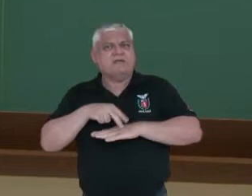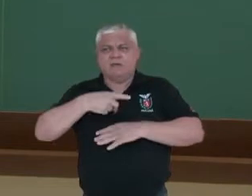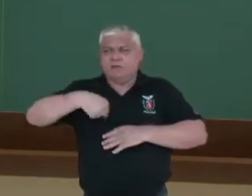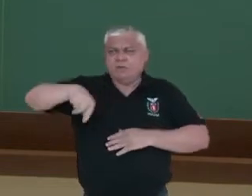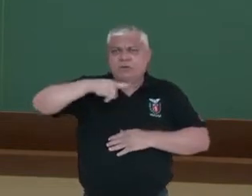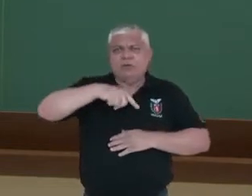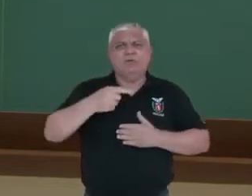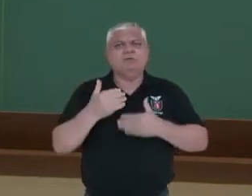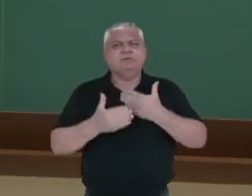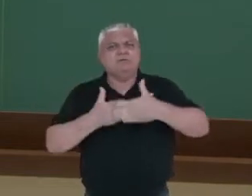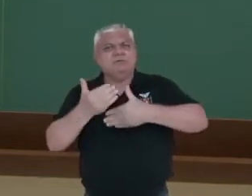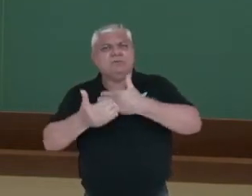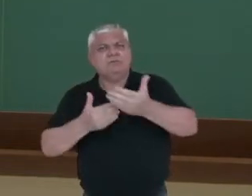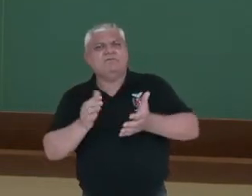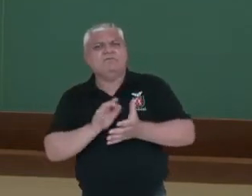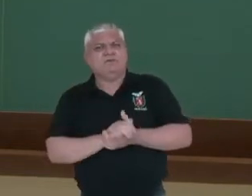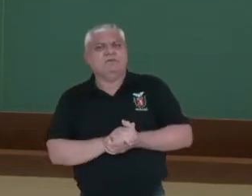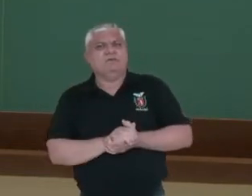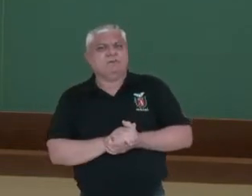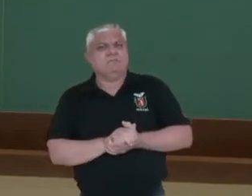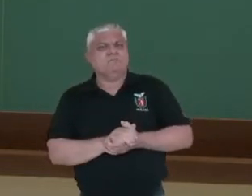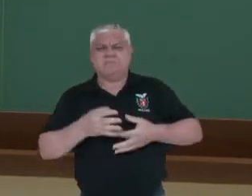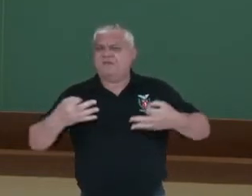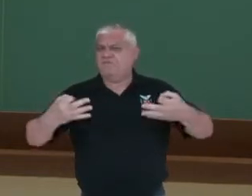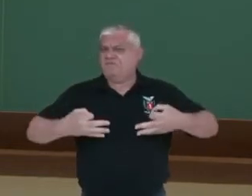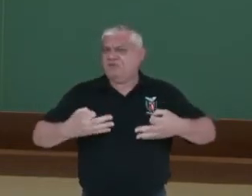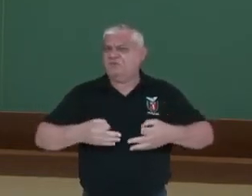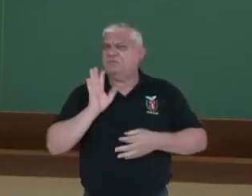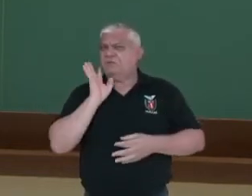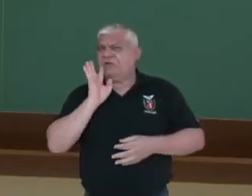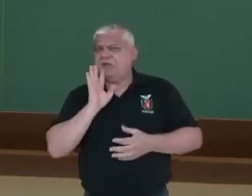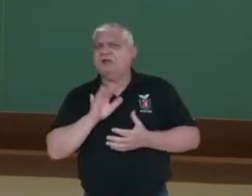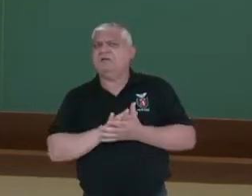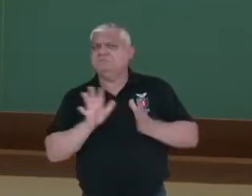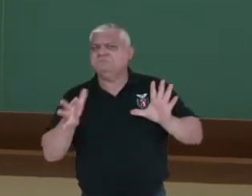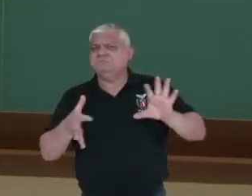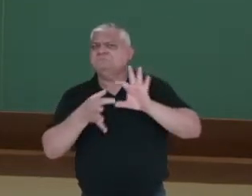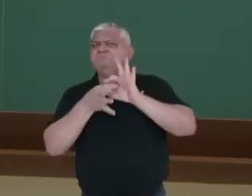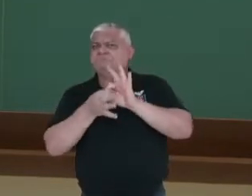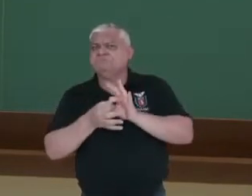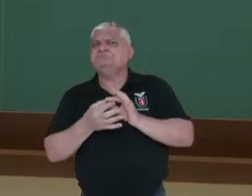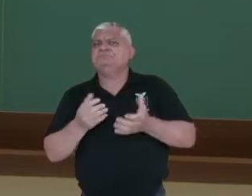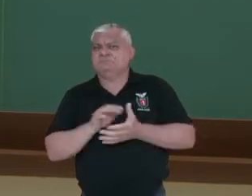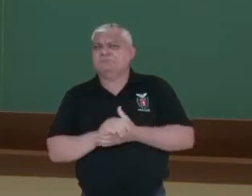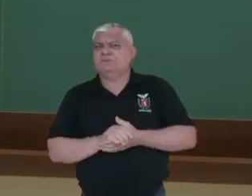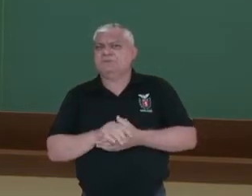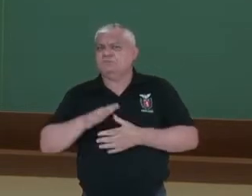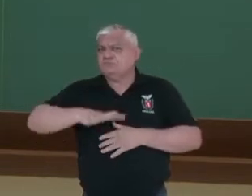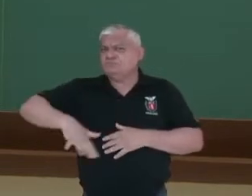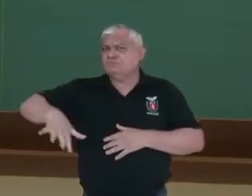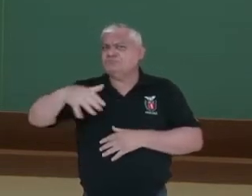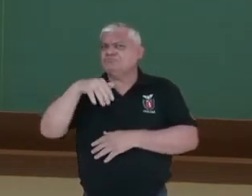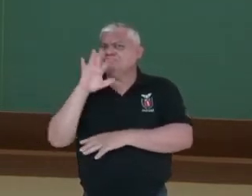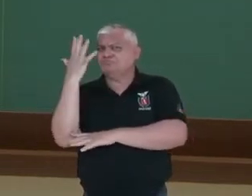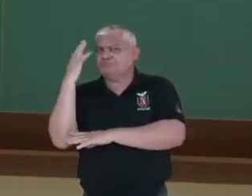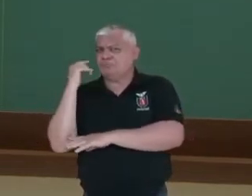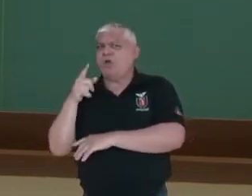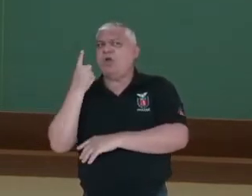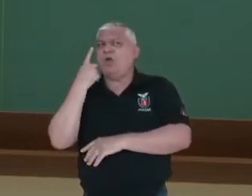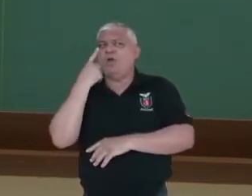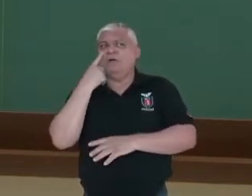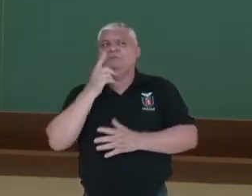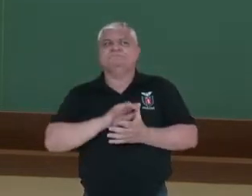gente pode desenvolver, ter um desenvolvimento perfeito, legal, integrado a essa preservação ambiental, hein? Acompanhe